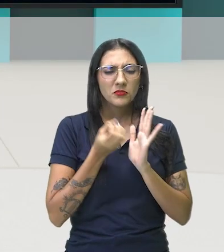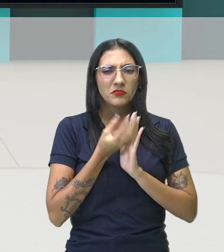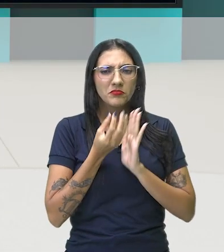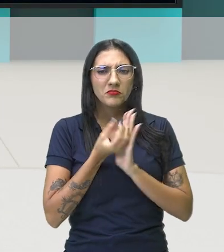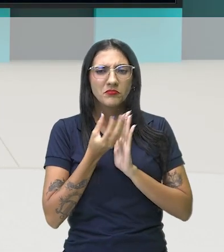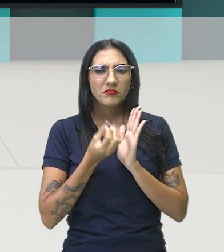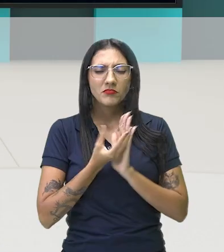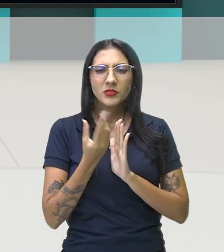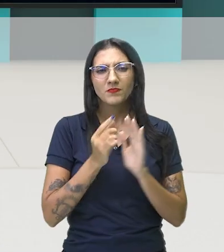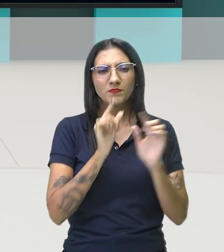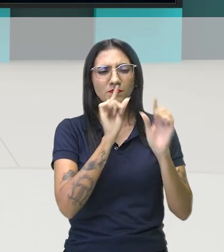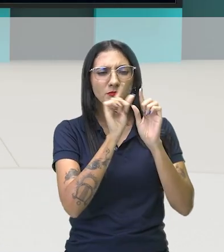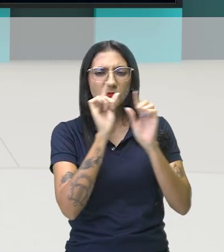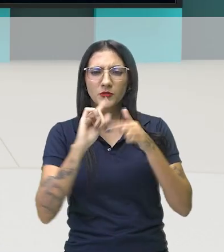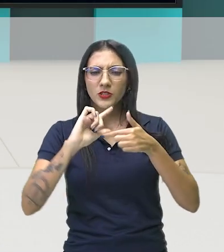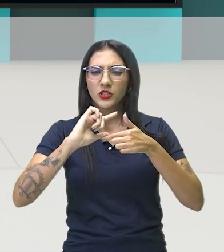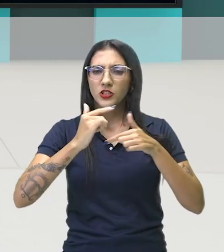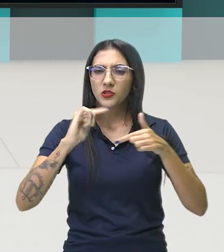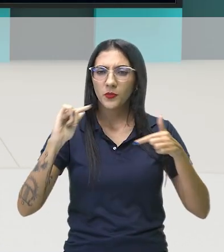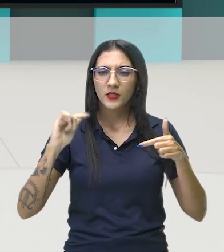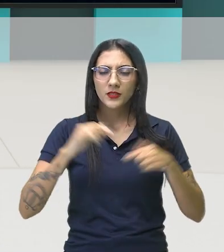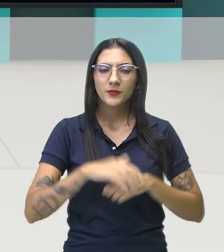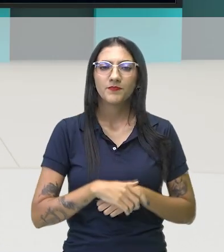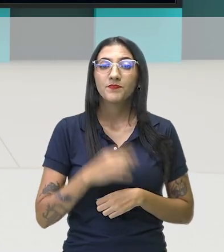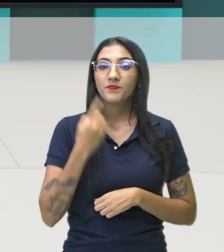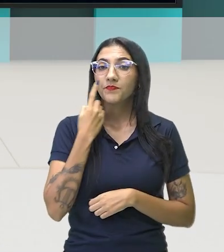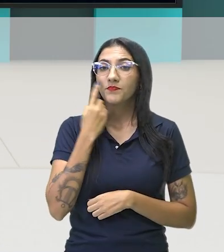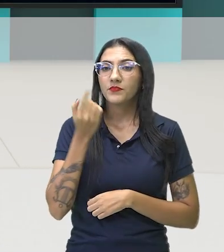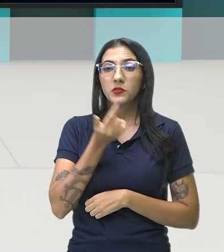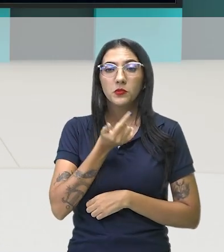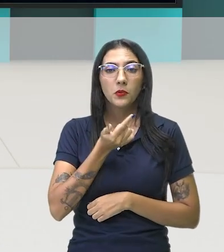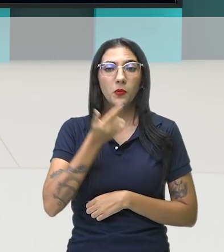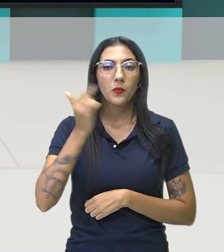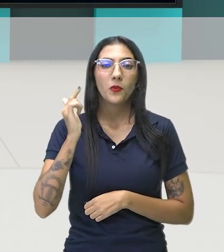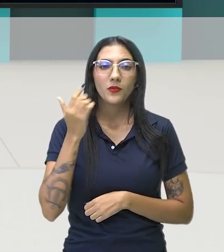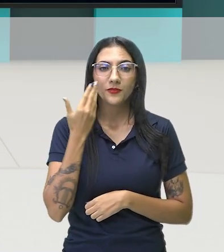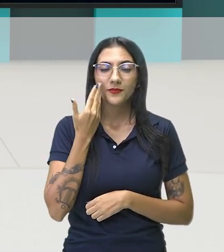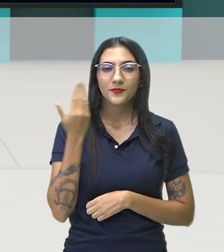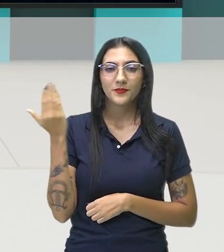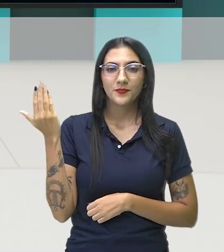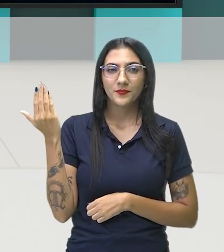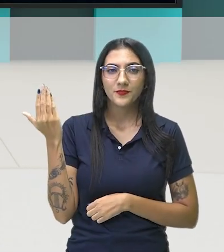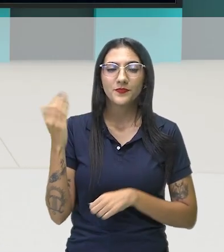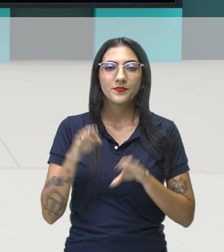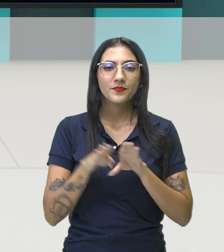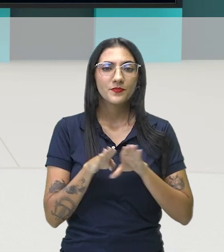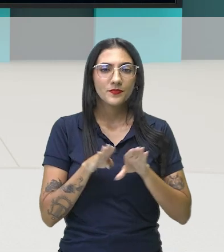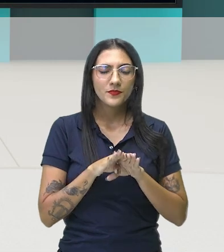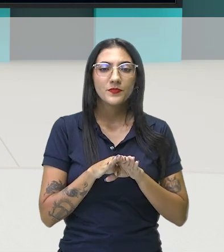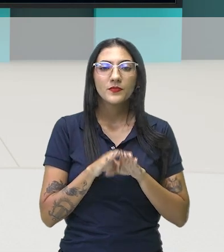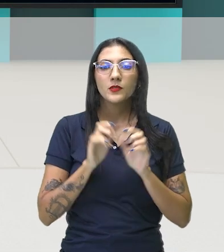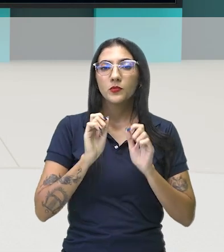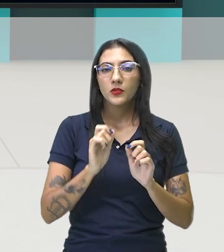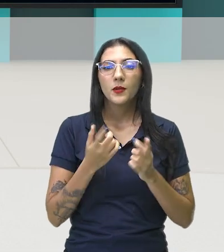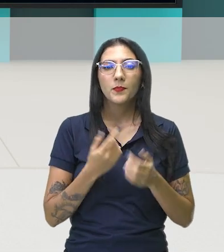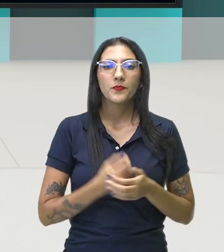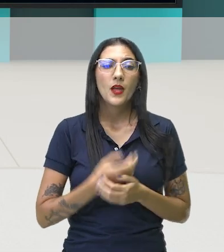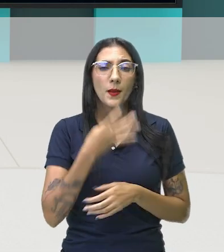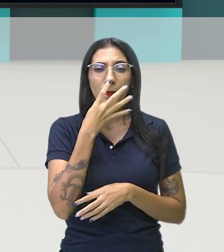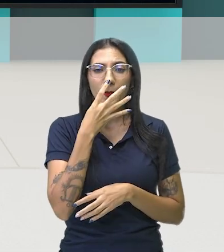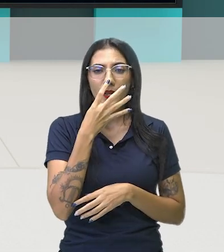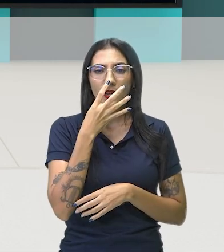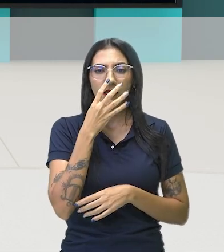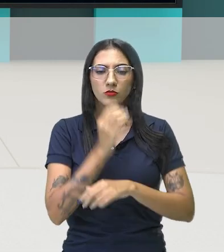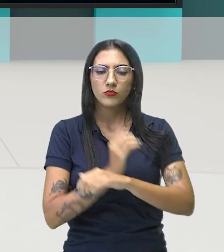produzida através de figuras geométricas. Já aqui nós temos uma outra obra de arte, que é a Impressão Nascer do Sol,